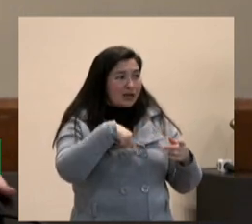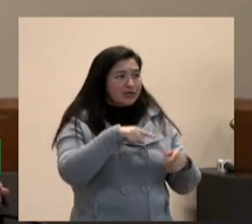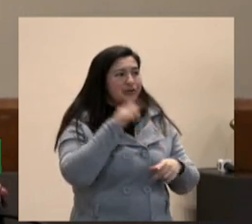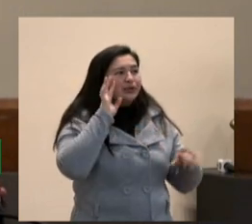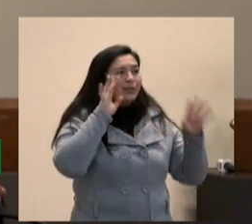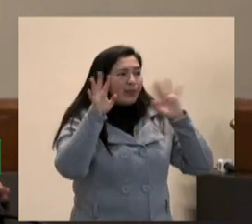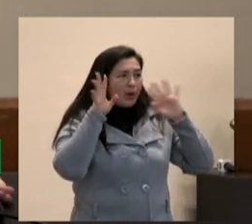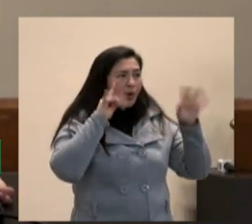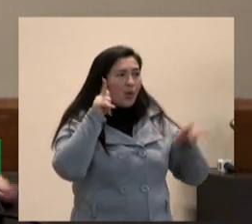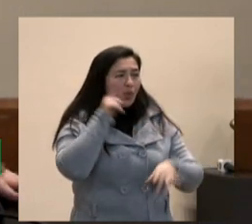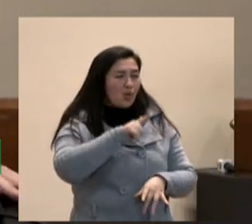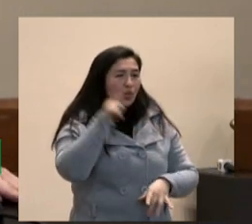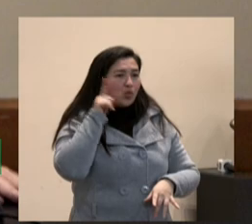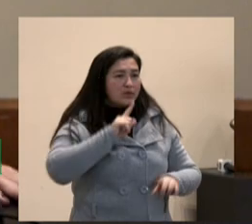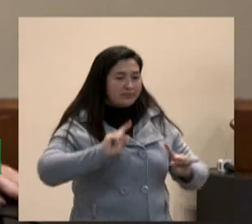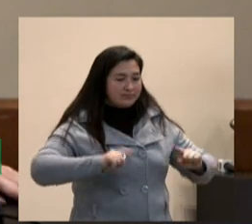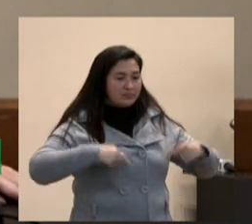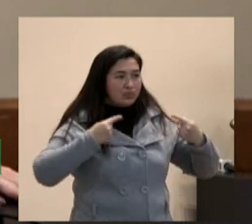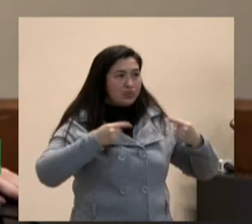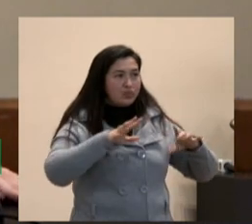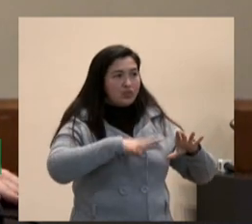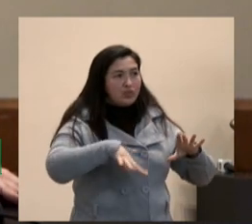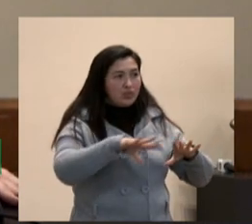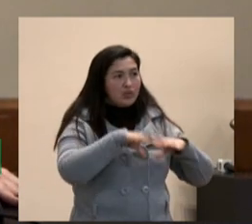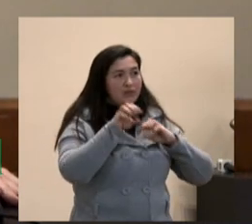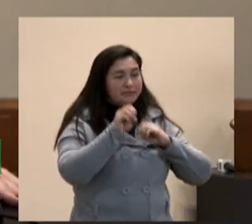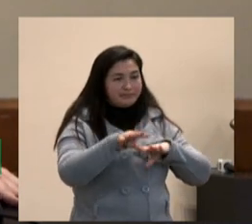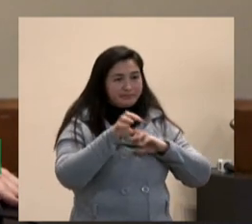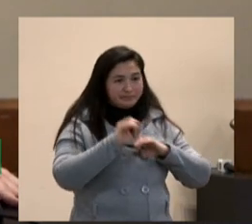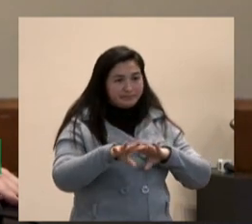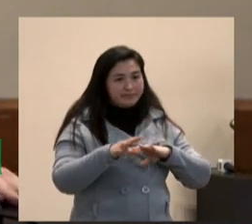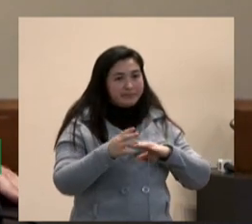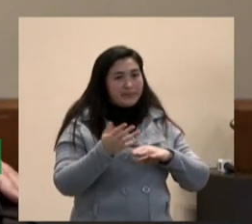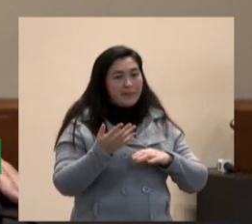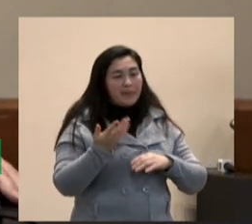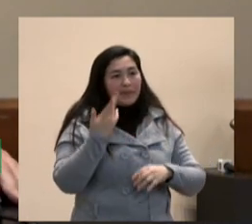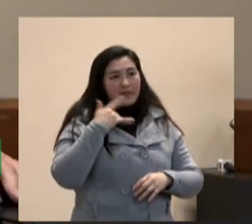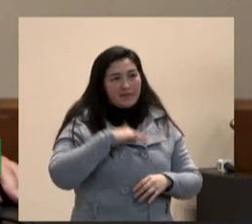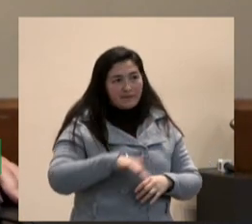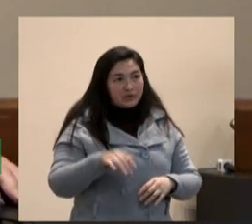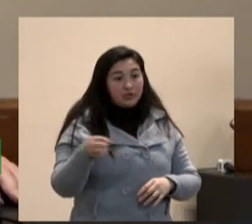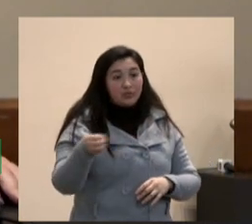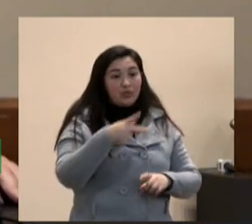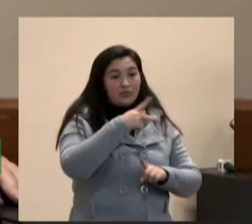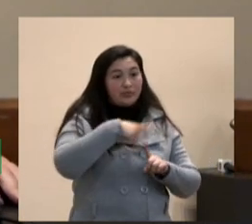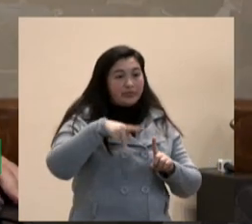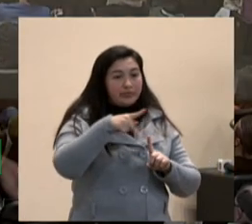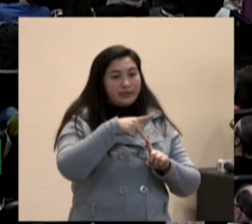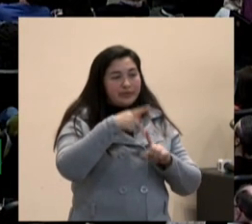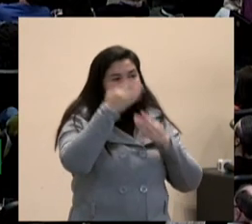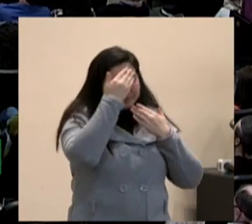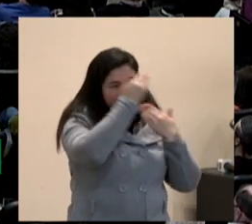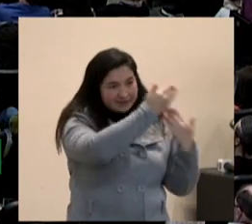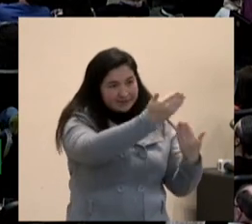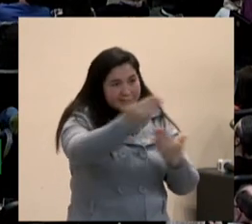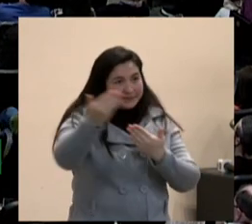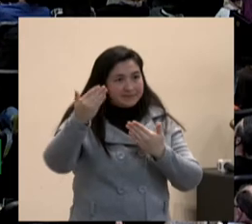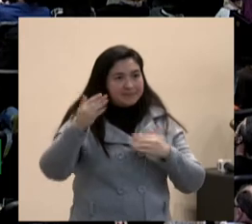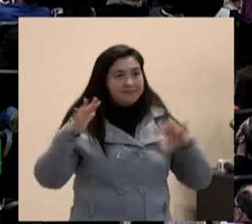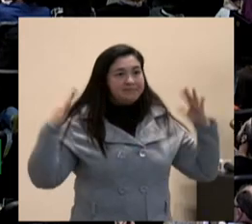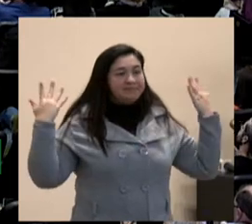pensar, né, nos desafios da educação infantil no novo PNE. Muito obrigada e muito bom estar aqui com vocês para esse